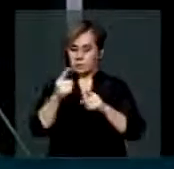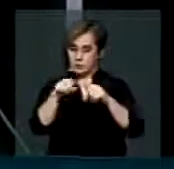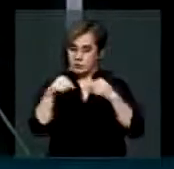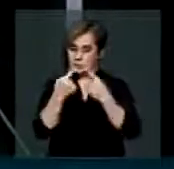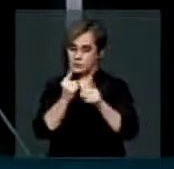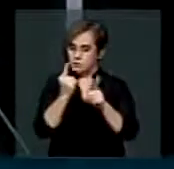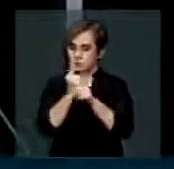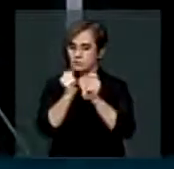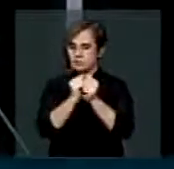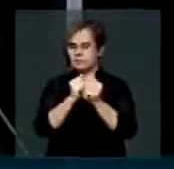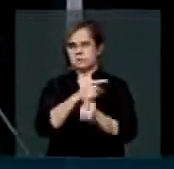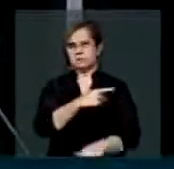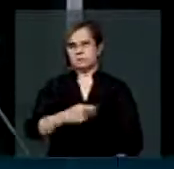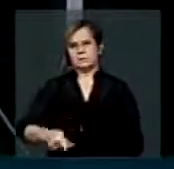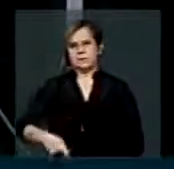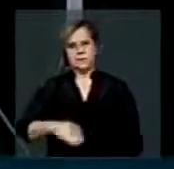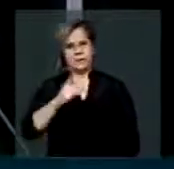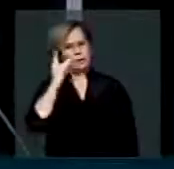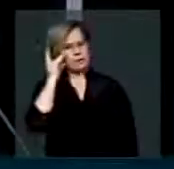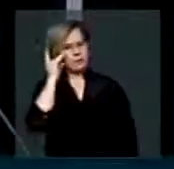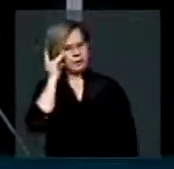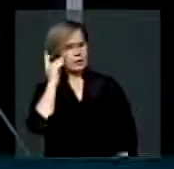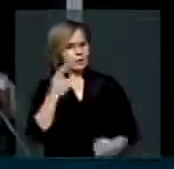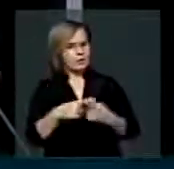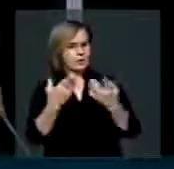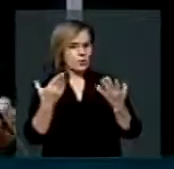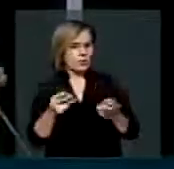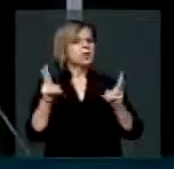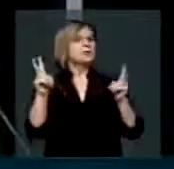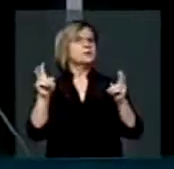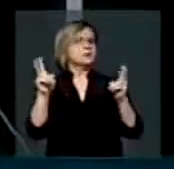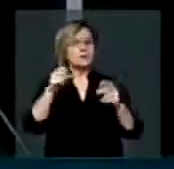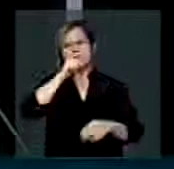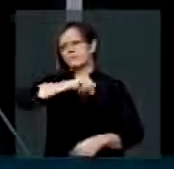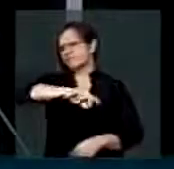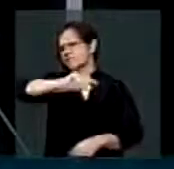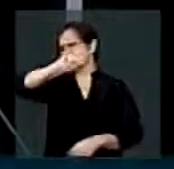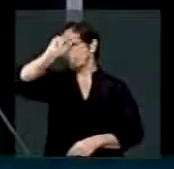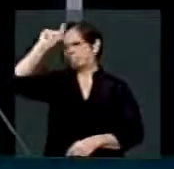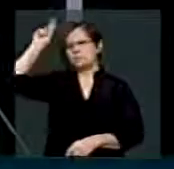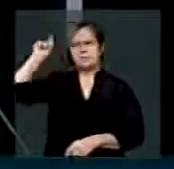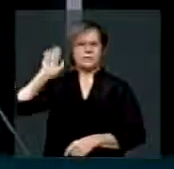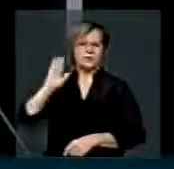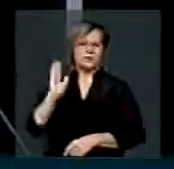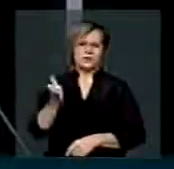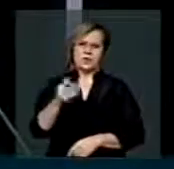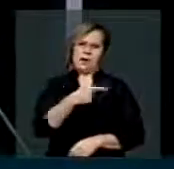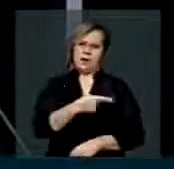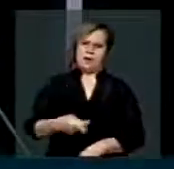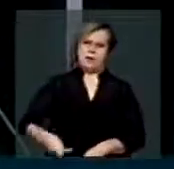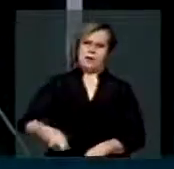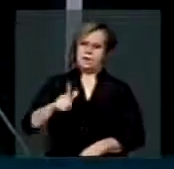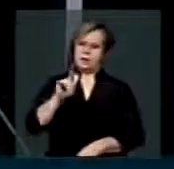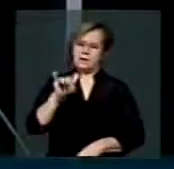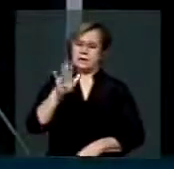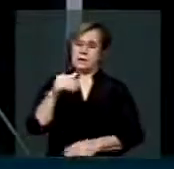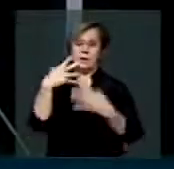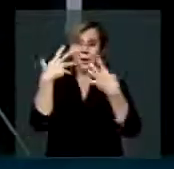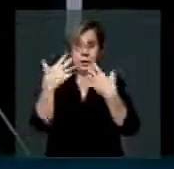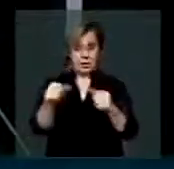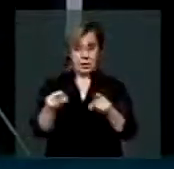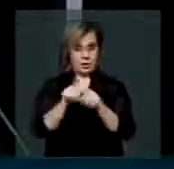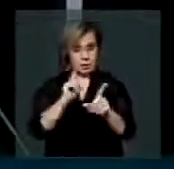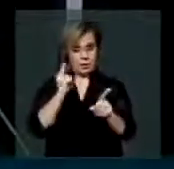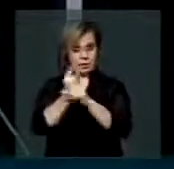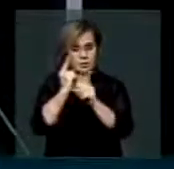com a presidenta Dilma, porque esse é um assunto antigo. O presidente Lula recebeu os garimpeiros quando